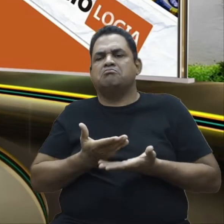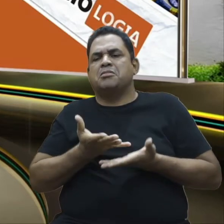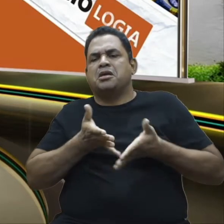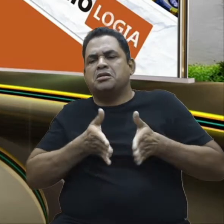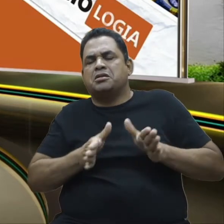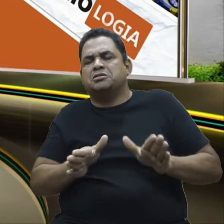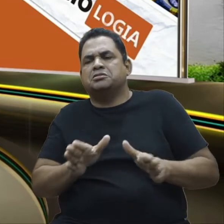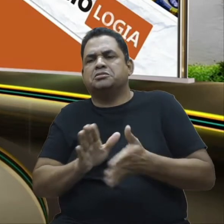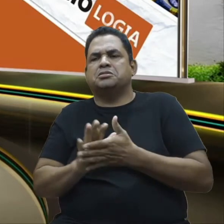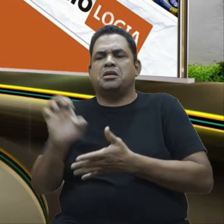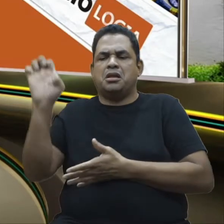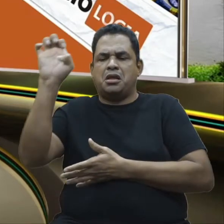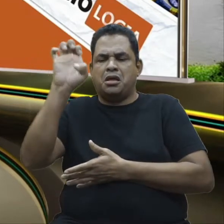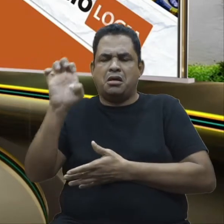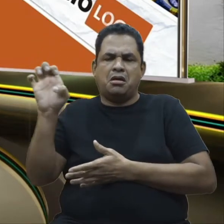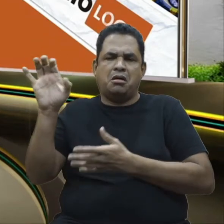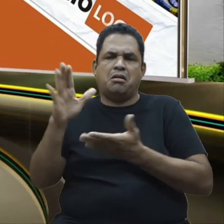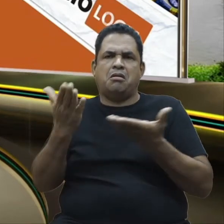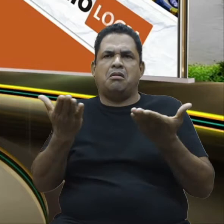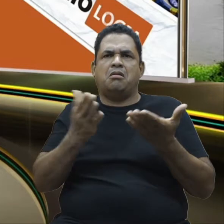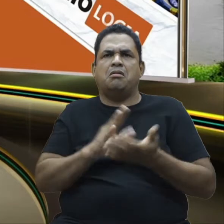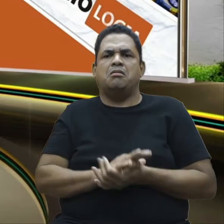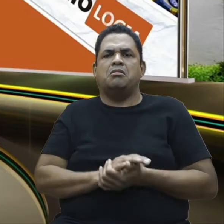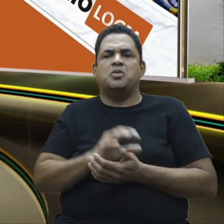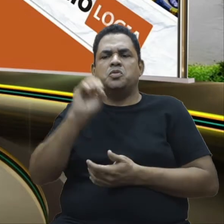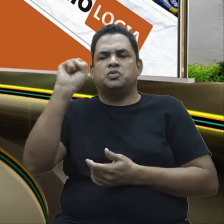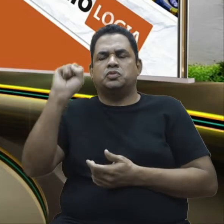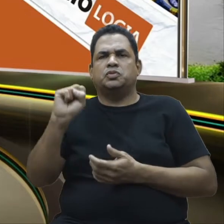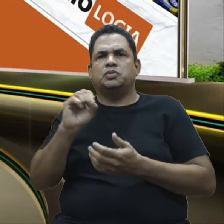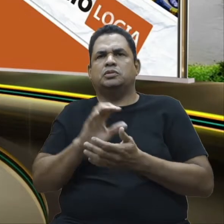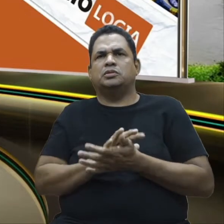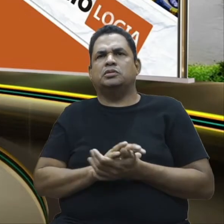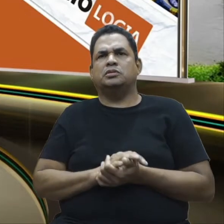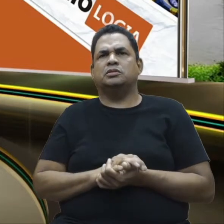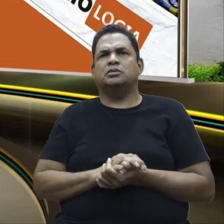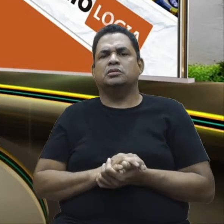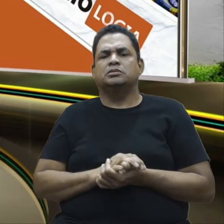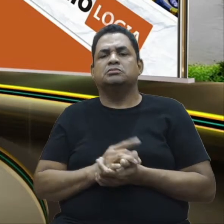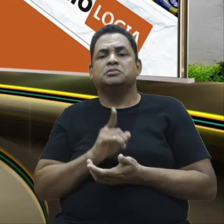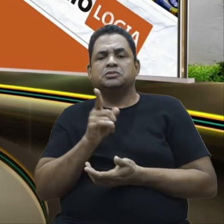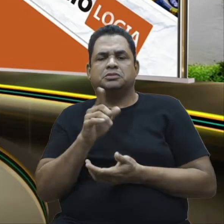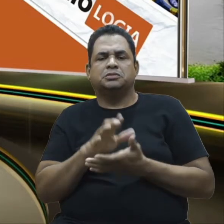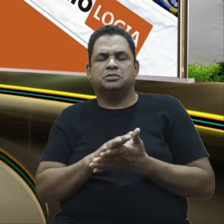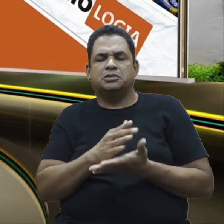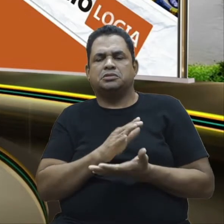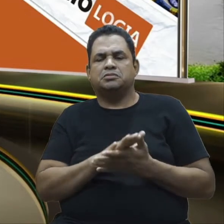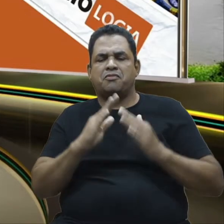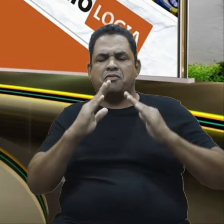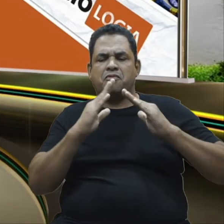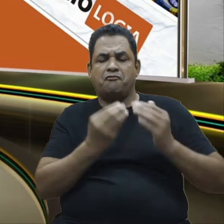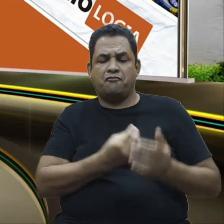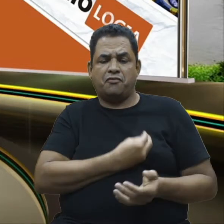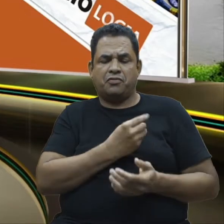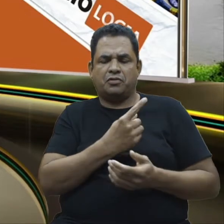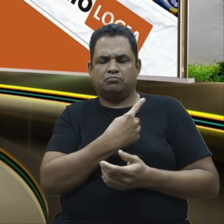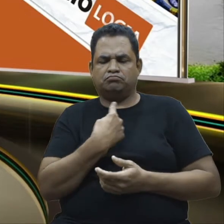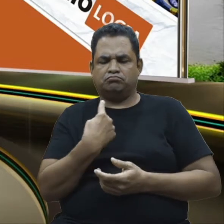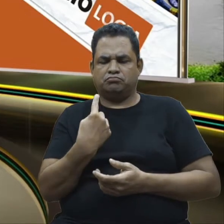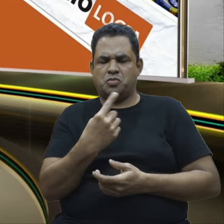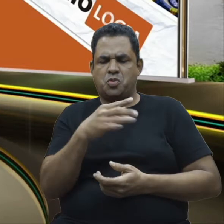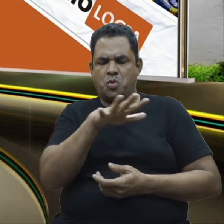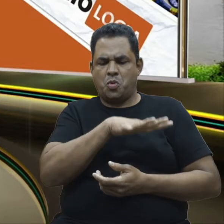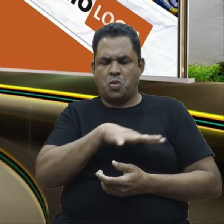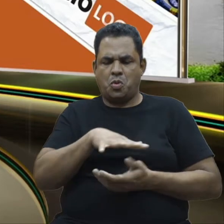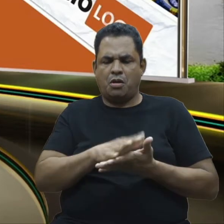queria ter nascido no Sul. Gente, vocês moram em um dos lugares mais espetaculares do mundo. Tem muita gente que paga